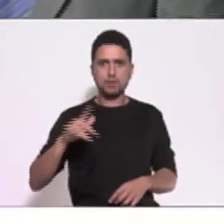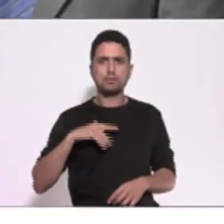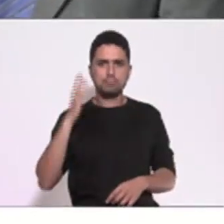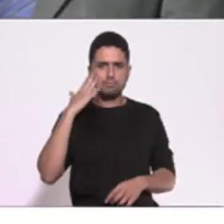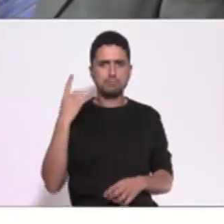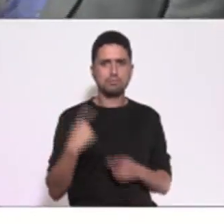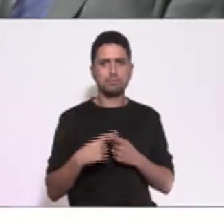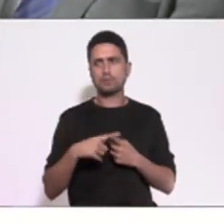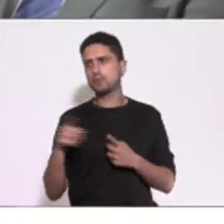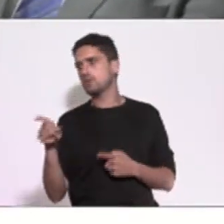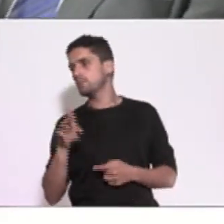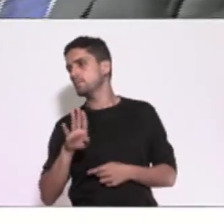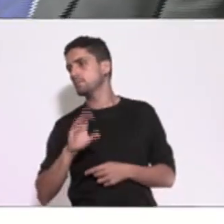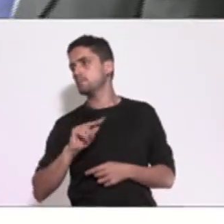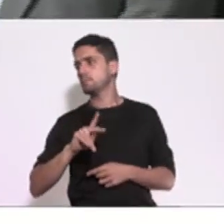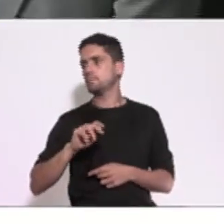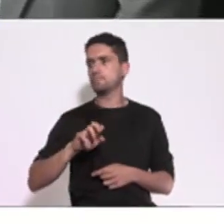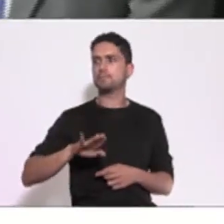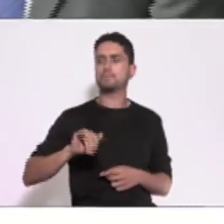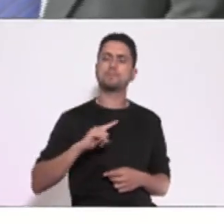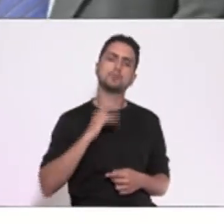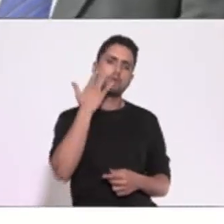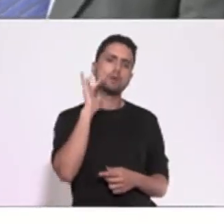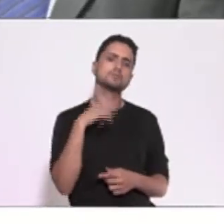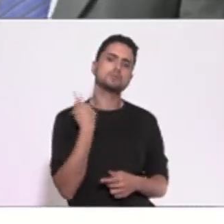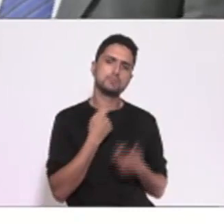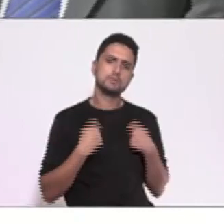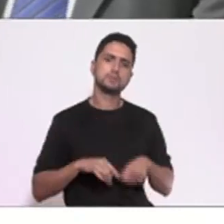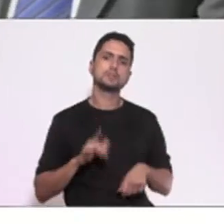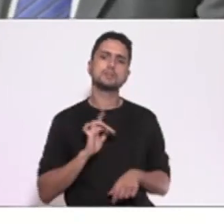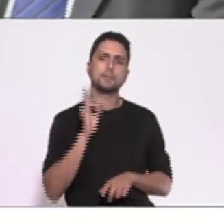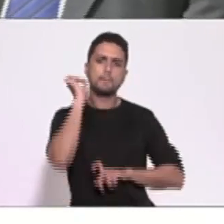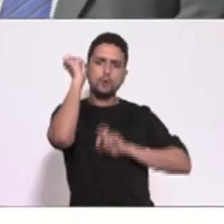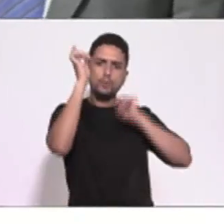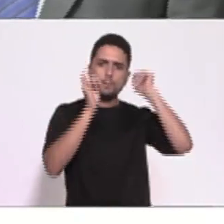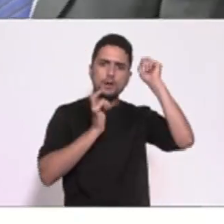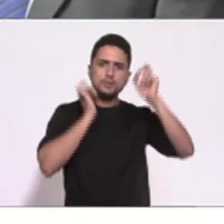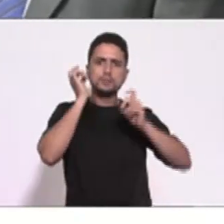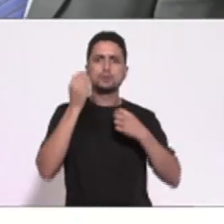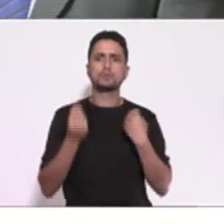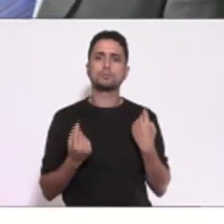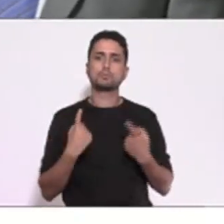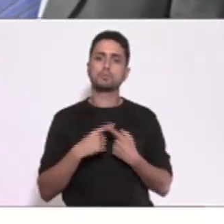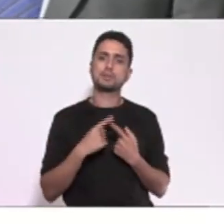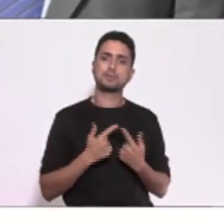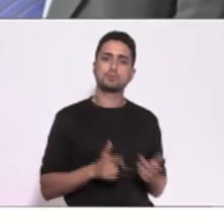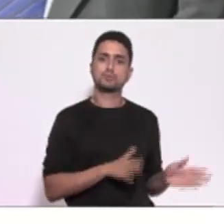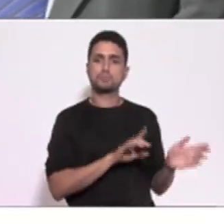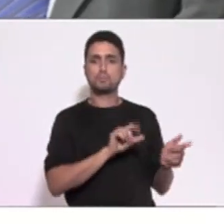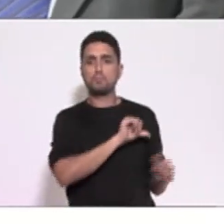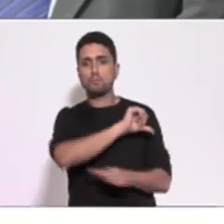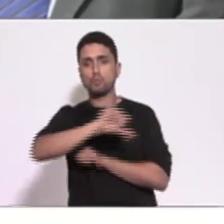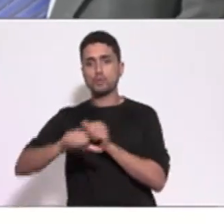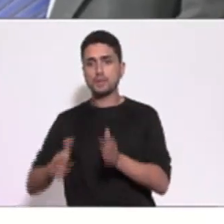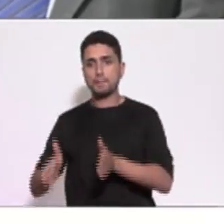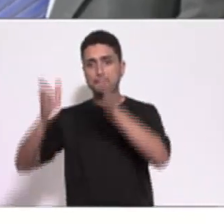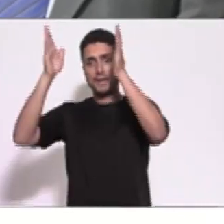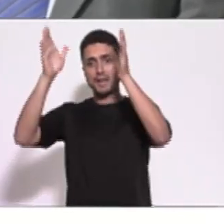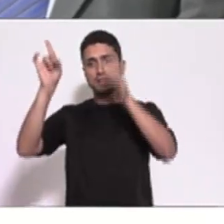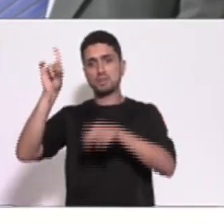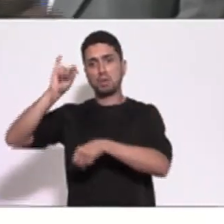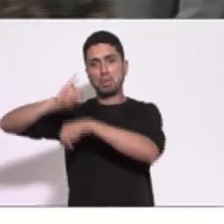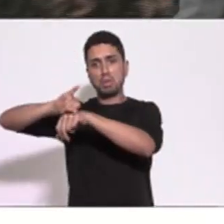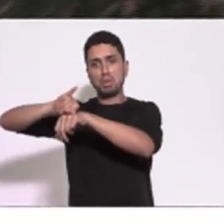boemia. E eu acho que a gente tem sim que ter uma preocupação para que aquilo, de repente, não vire apenas um prédio. Mas existem formas